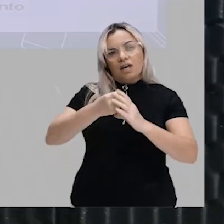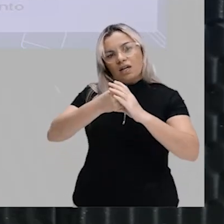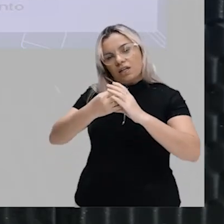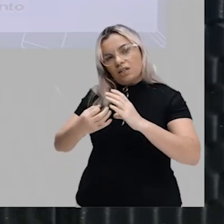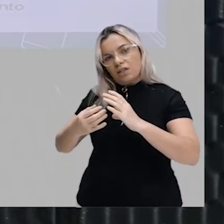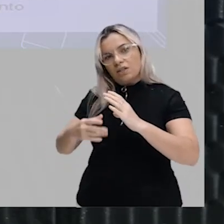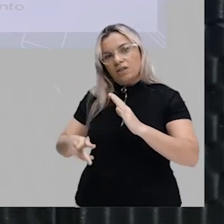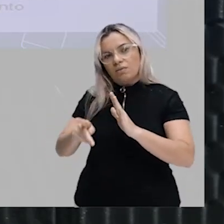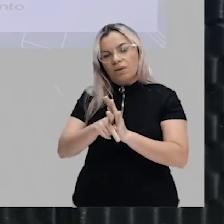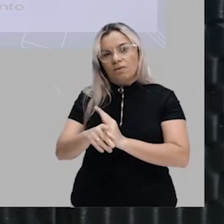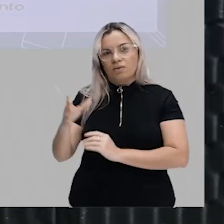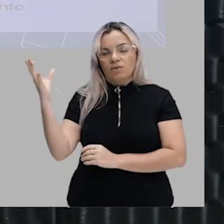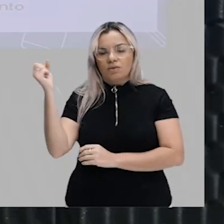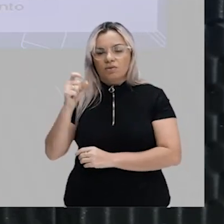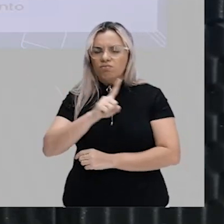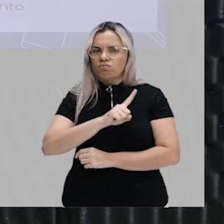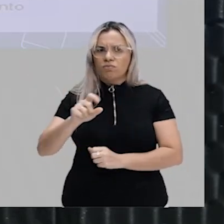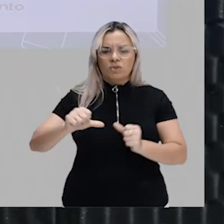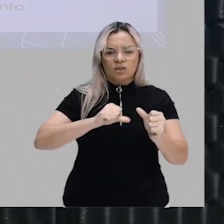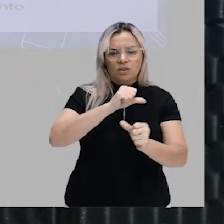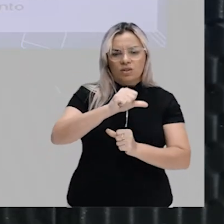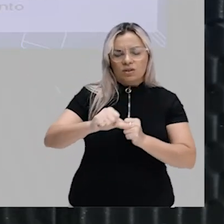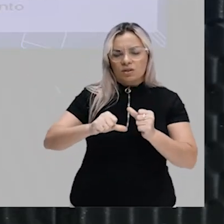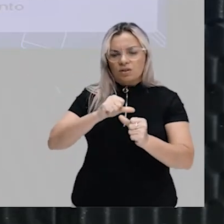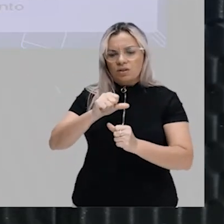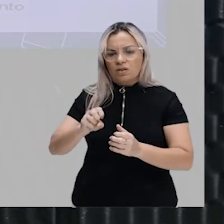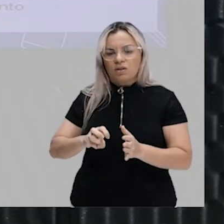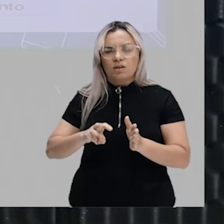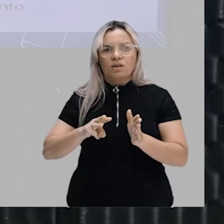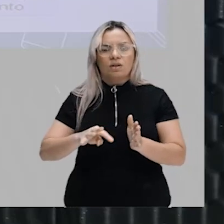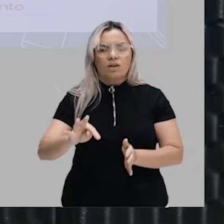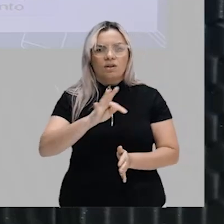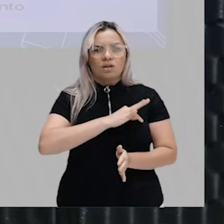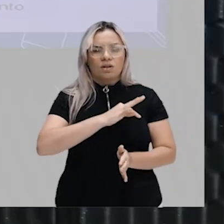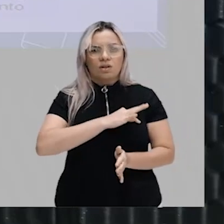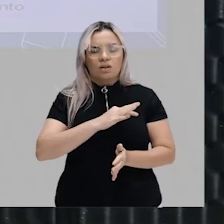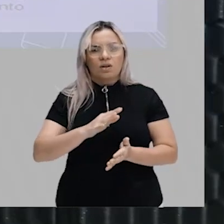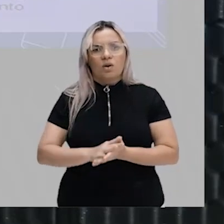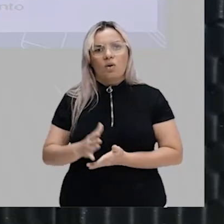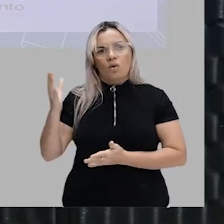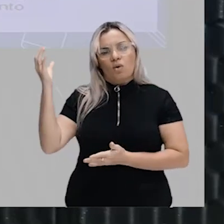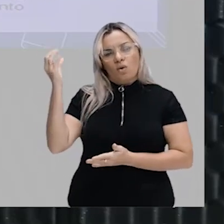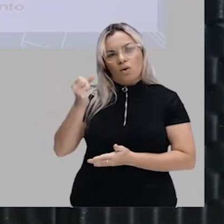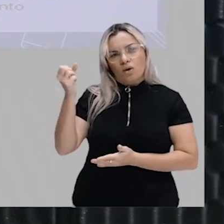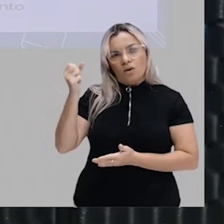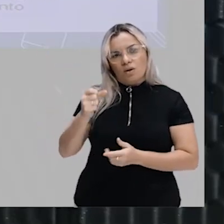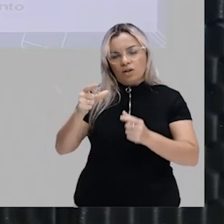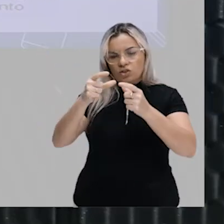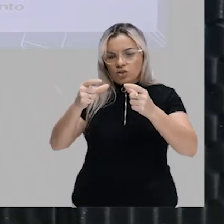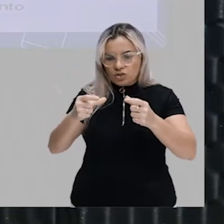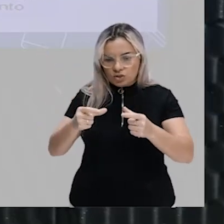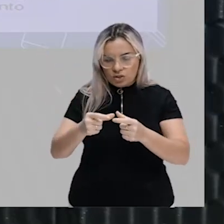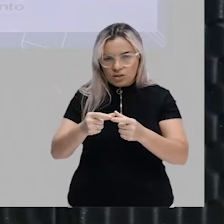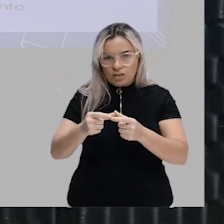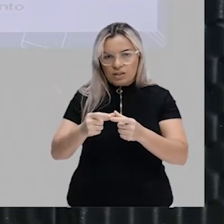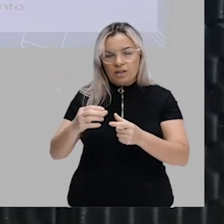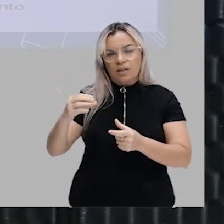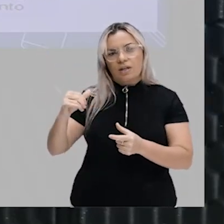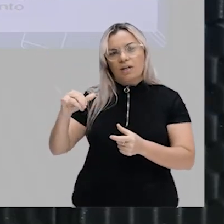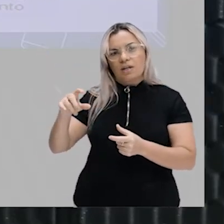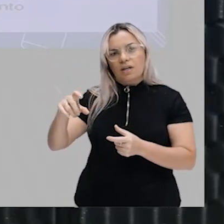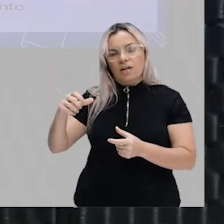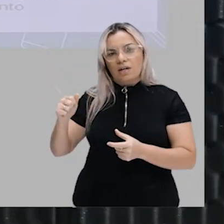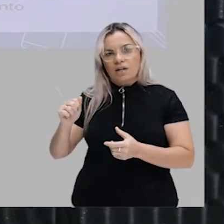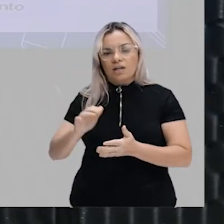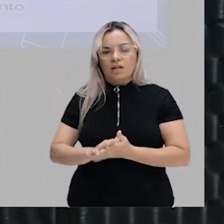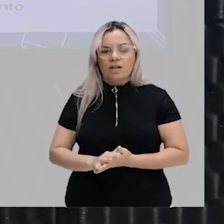alterada, tá? Esse procedimento aqui ele é muito feito nesse leite de caixinha, tá? Aquele leite de caixinha, pessoal, ele é